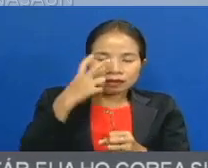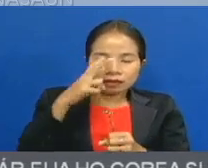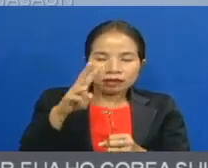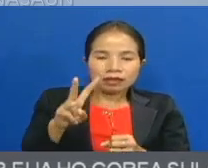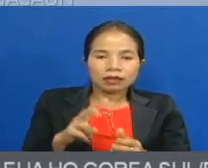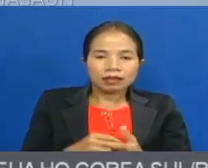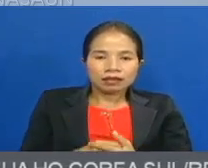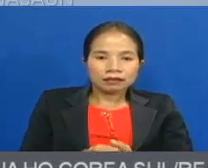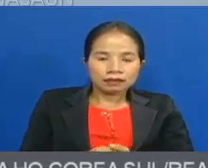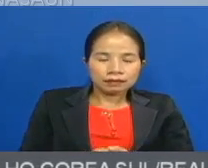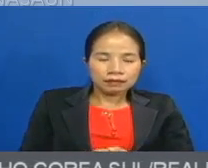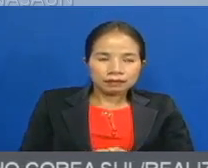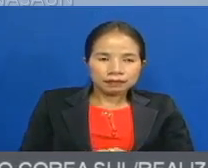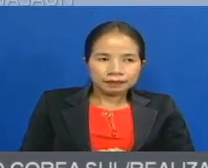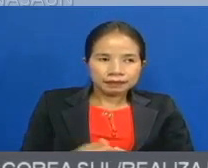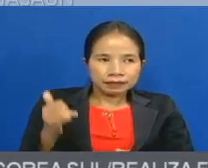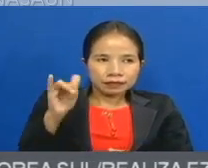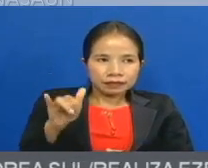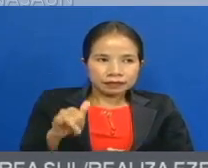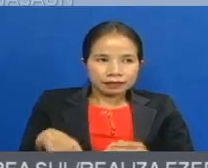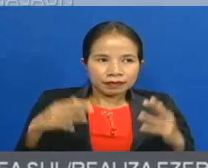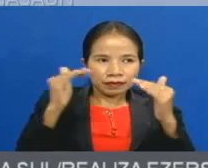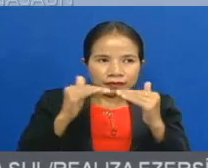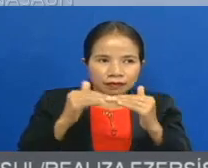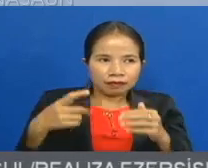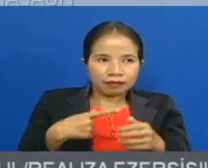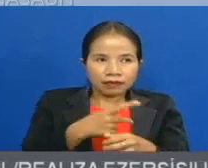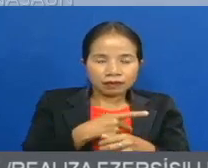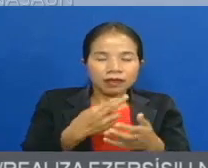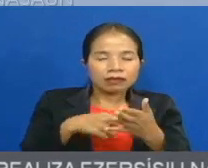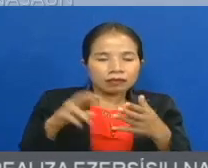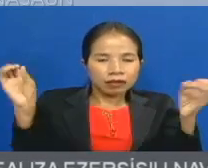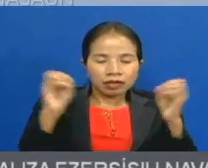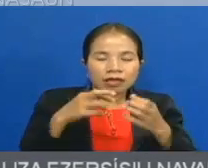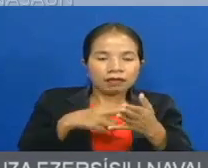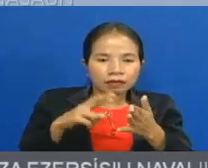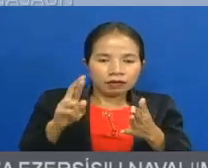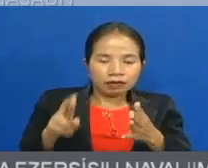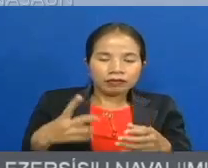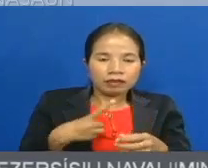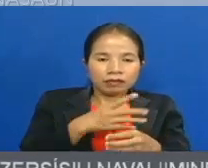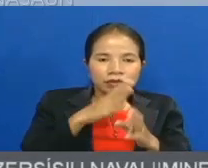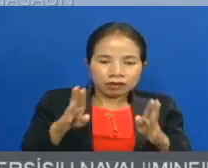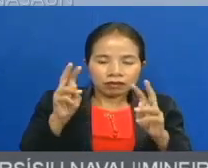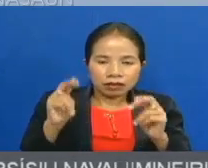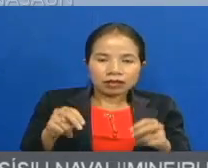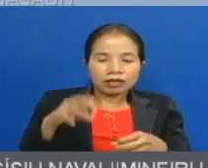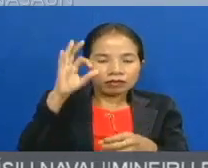plenariu. I, sire ne recursu ba ia plenariu ne, atu aprova o la aprova recursu, deputado, sire, ia halo